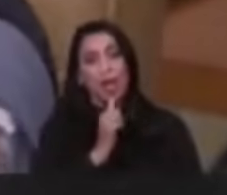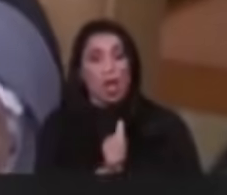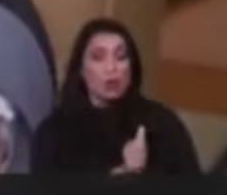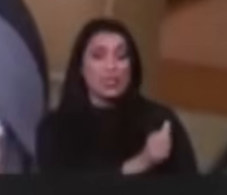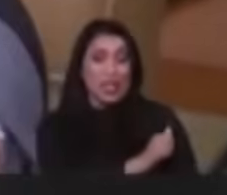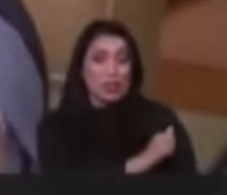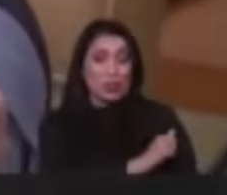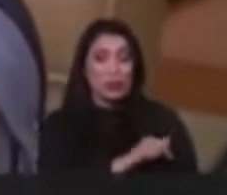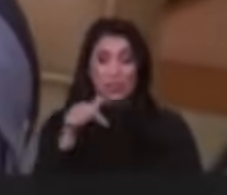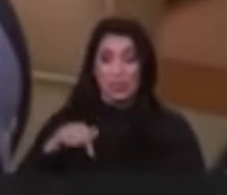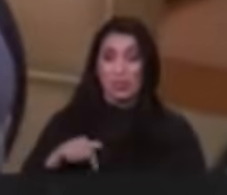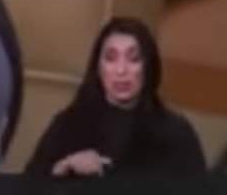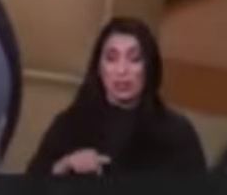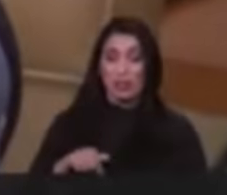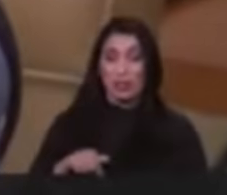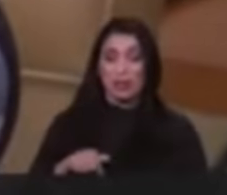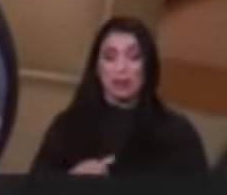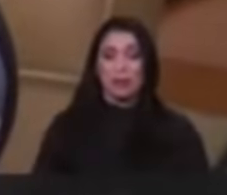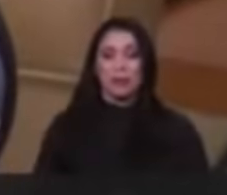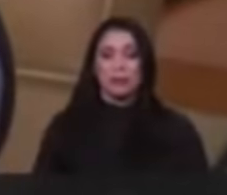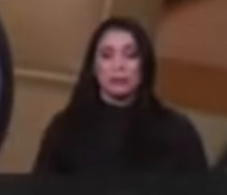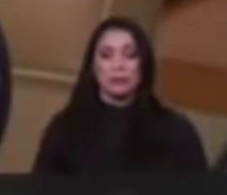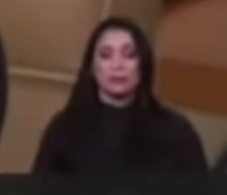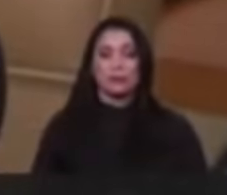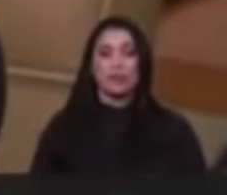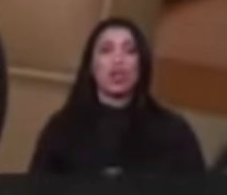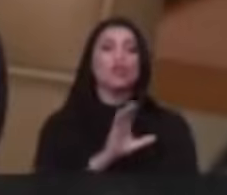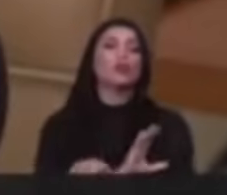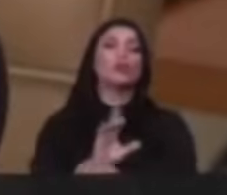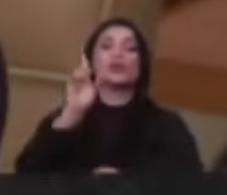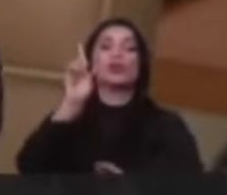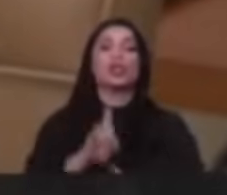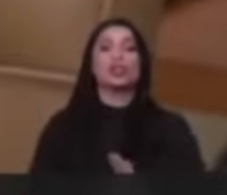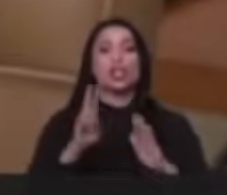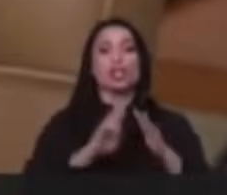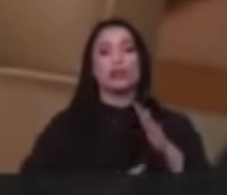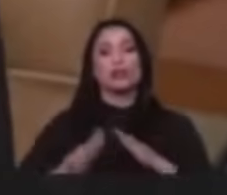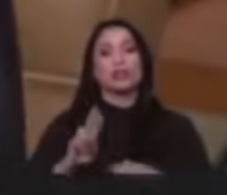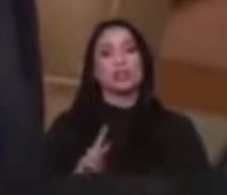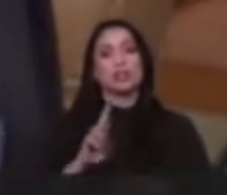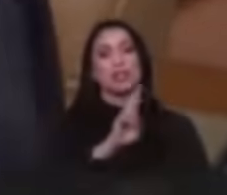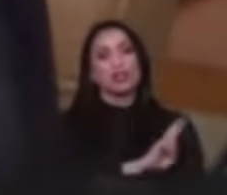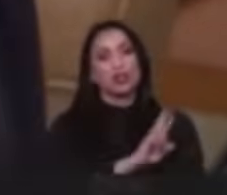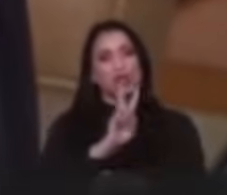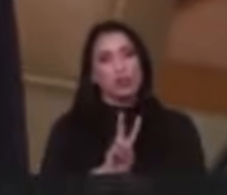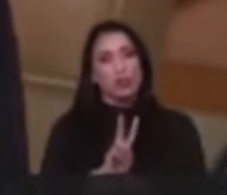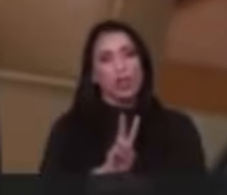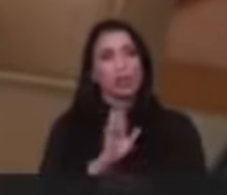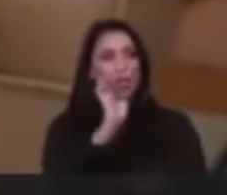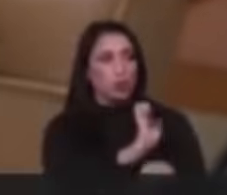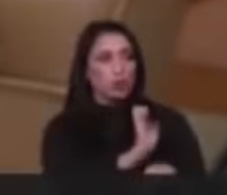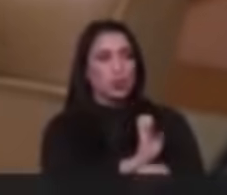aqui se encontram, os alunos do curso de Direito da Universidade de Rio Verde, de